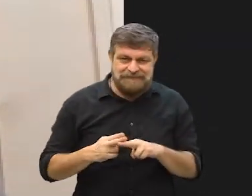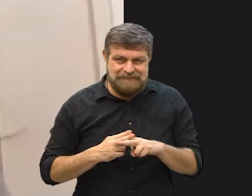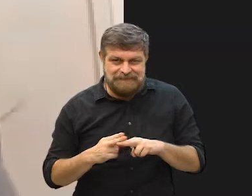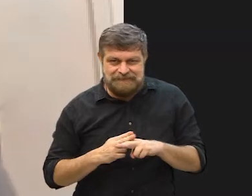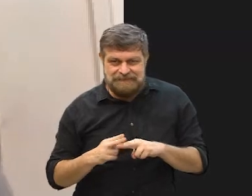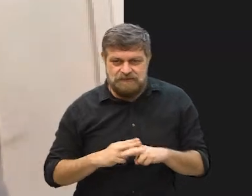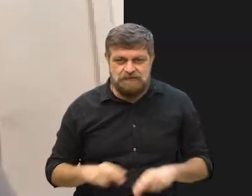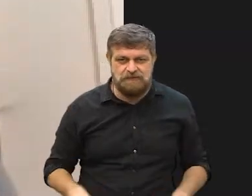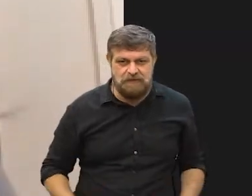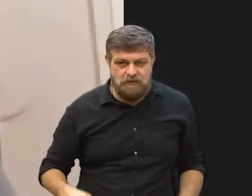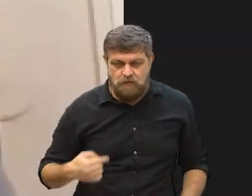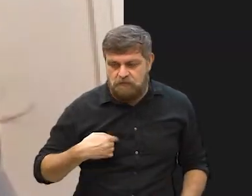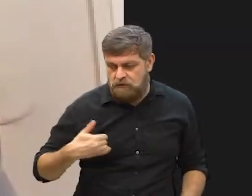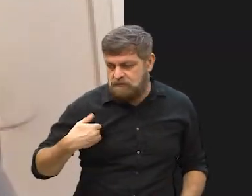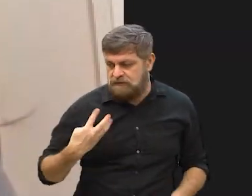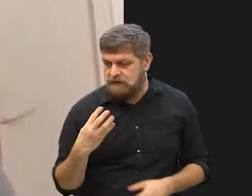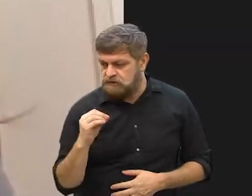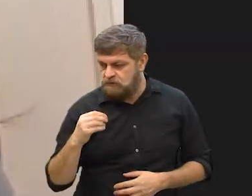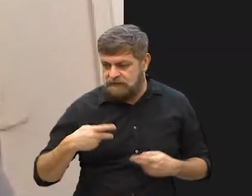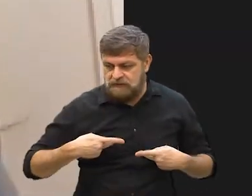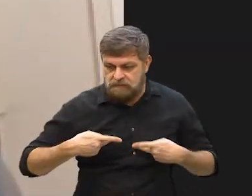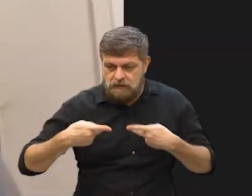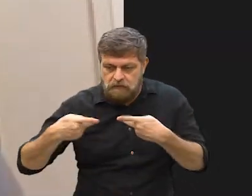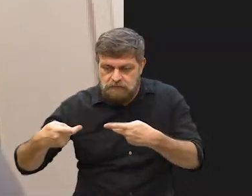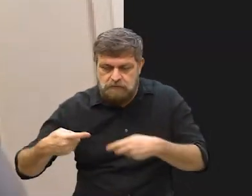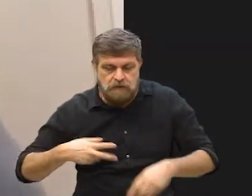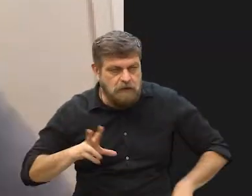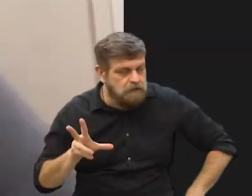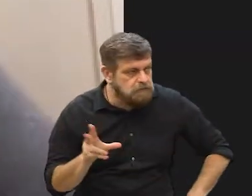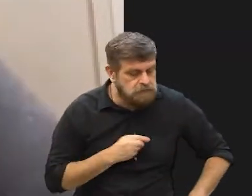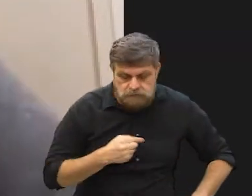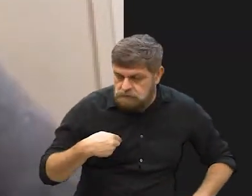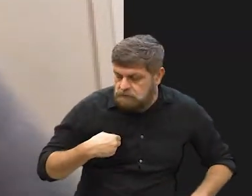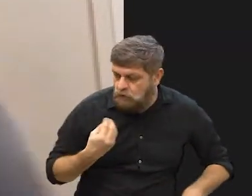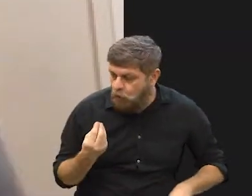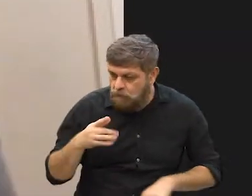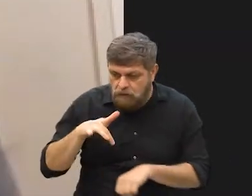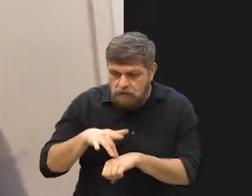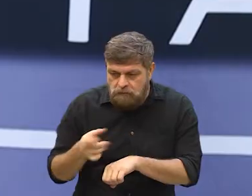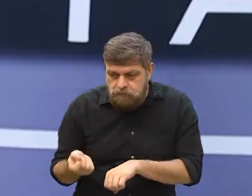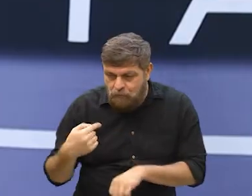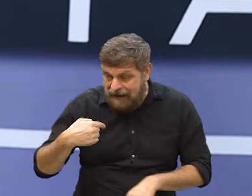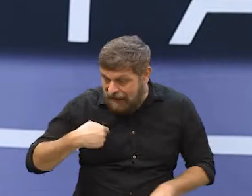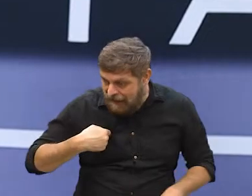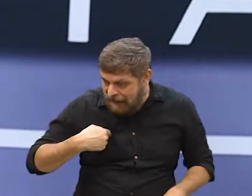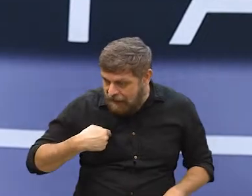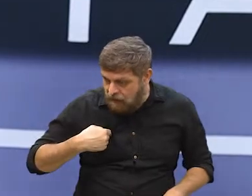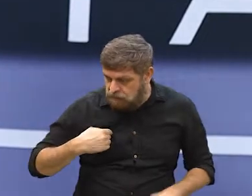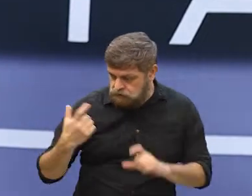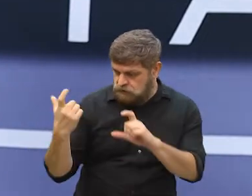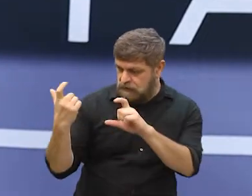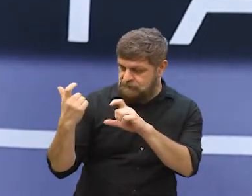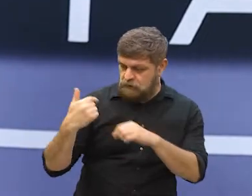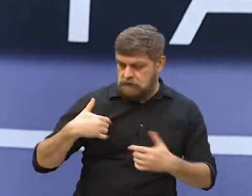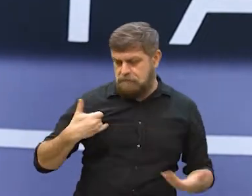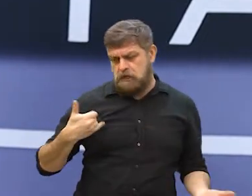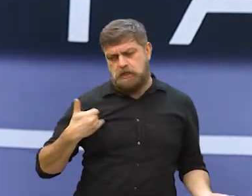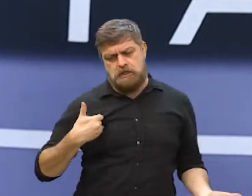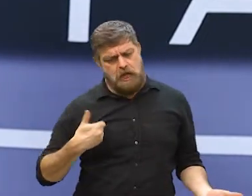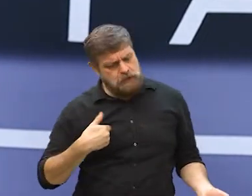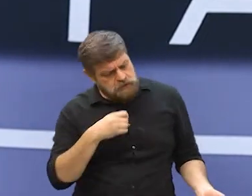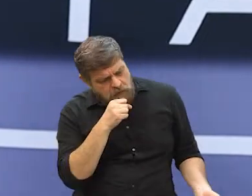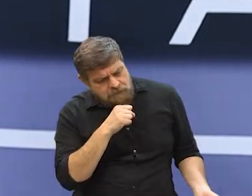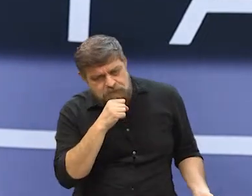40 anos, né? Quando eu fui convidada, eu falei, gente, que absurdo, eu não vou conseguir fazer isso. Olha a minha idade,